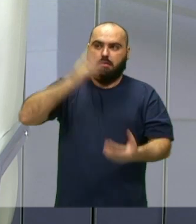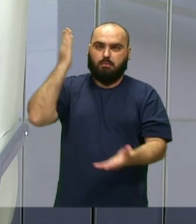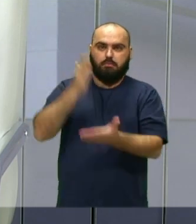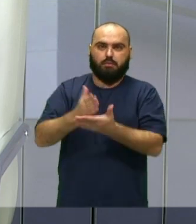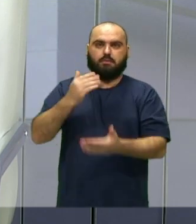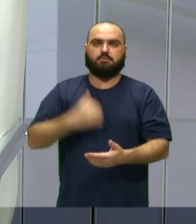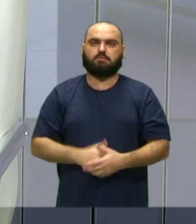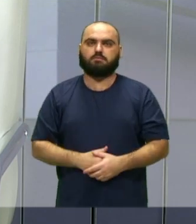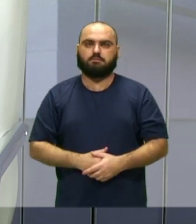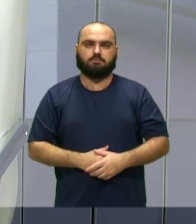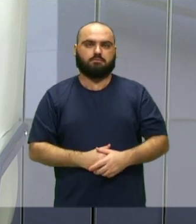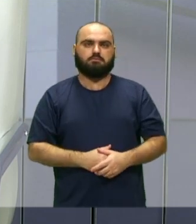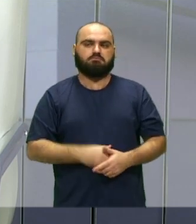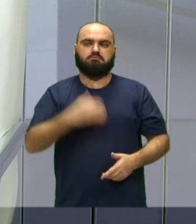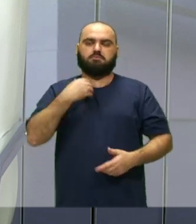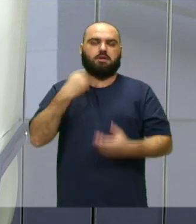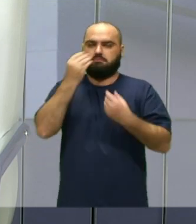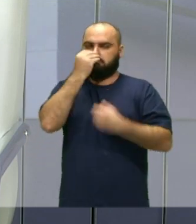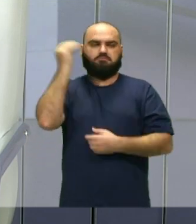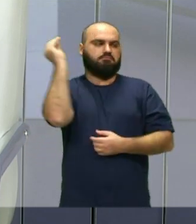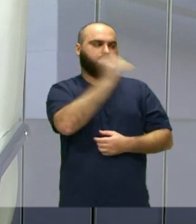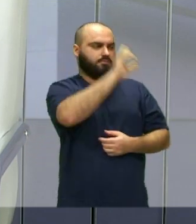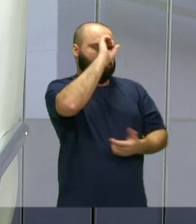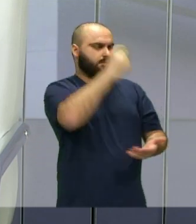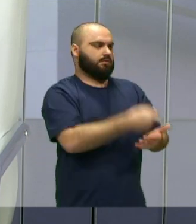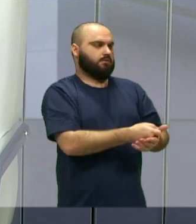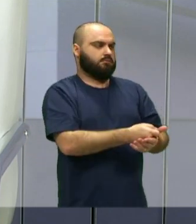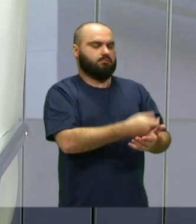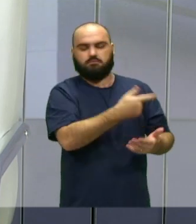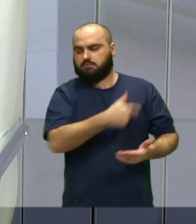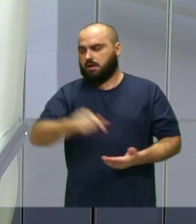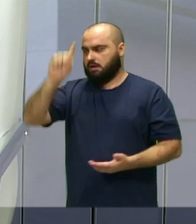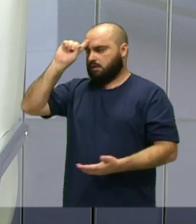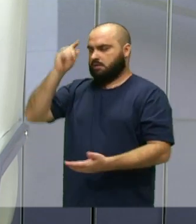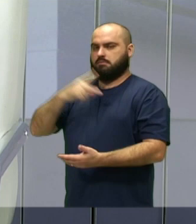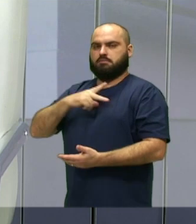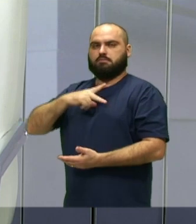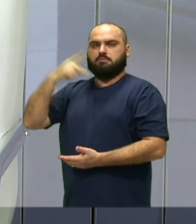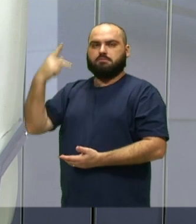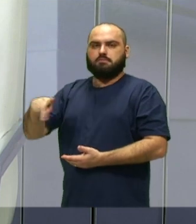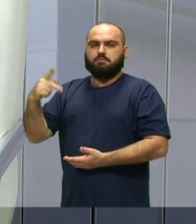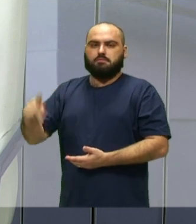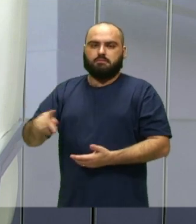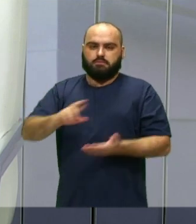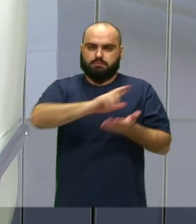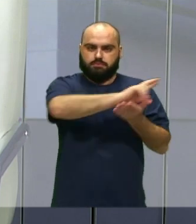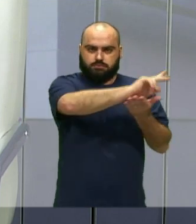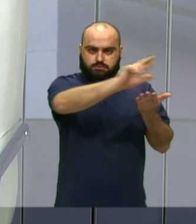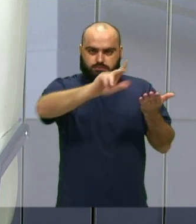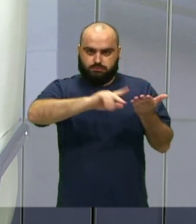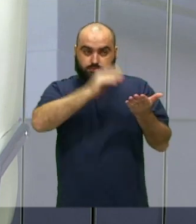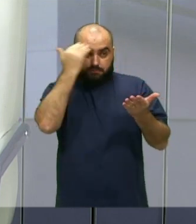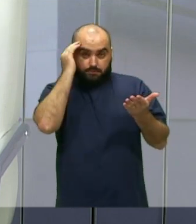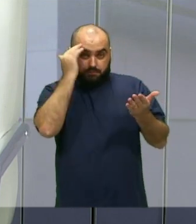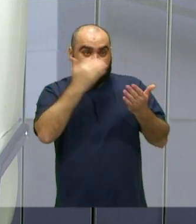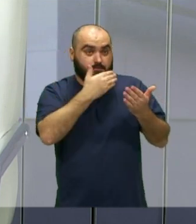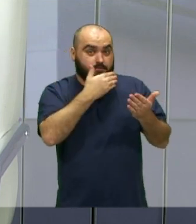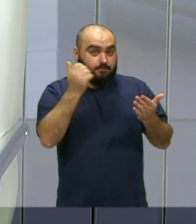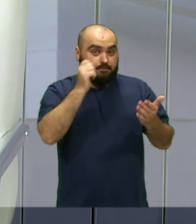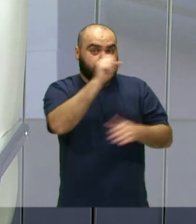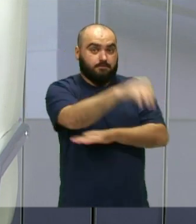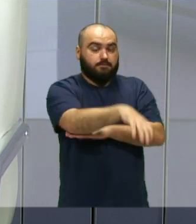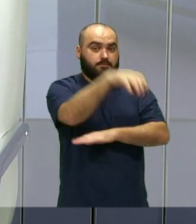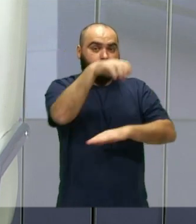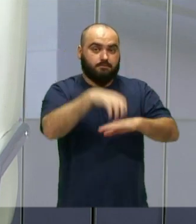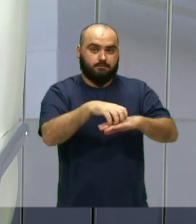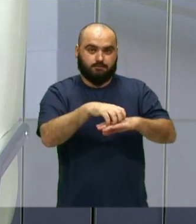por cima da decisão de todos. De todos. Um consenso que foi construído em várias mãos, que entendeu que era melhor para o Porto de Itajaí e para a cidade de